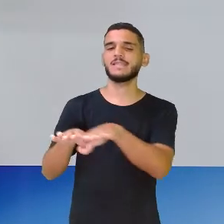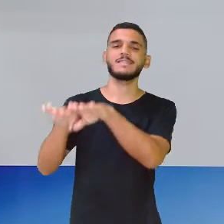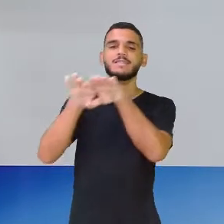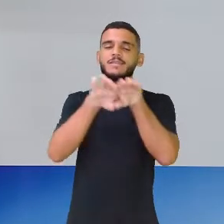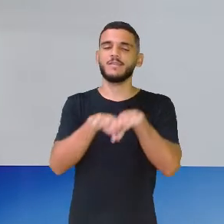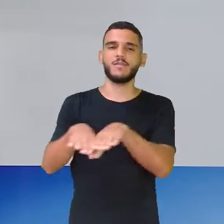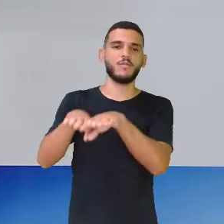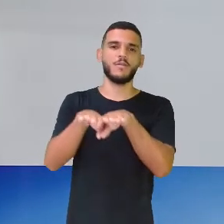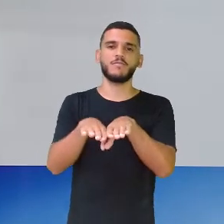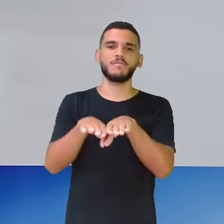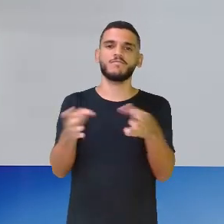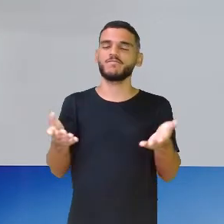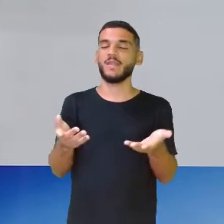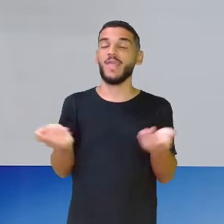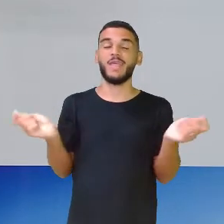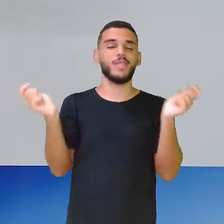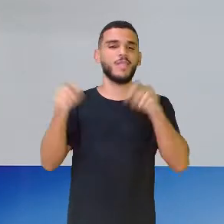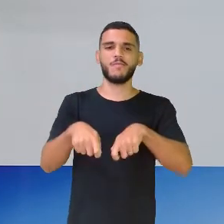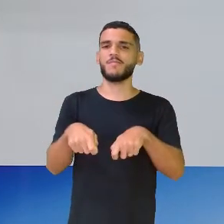moeda aqui.